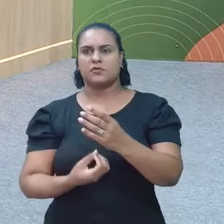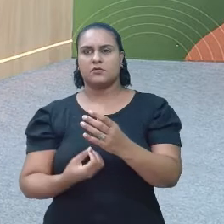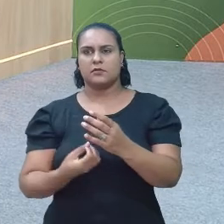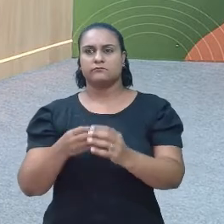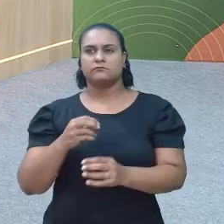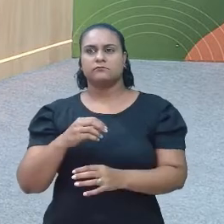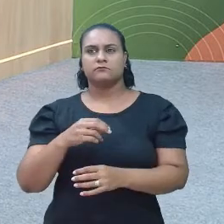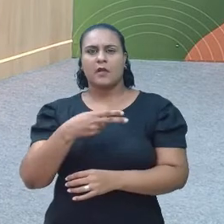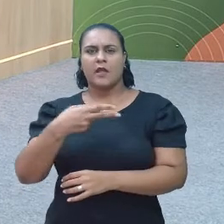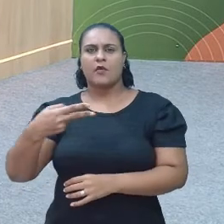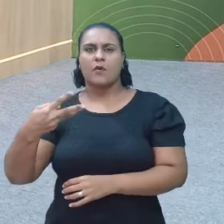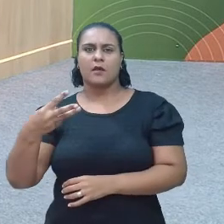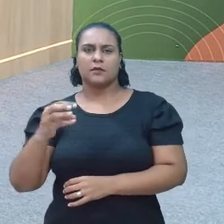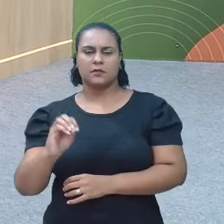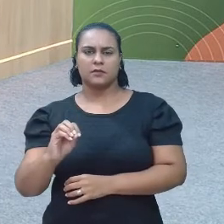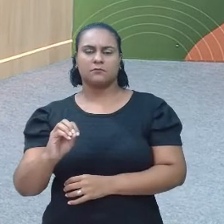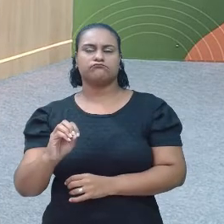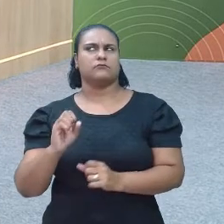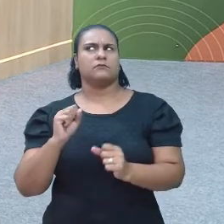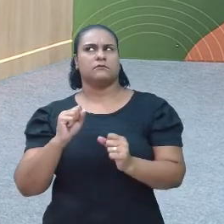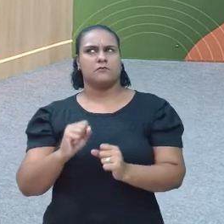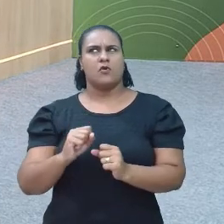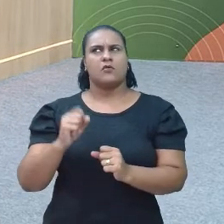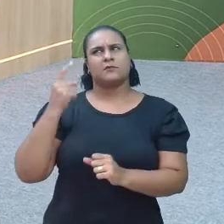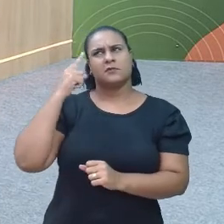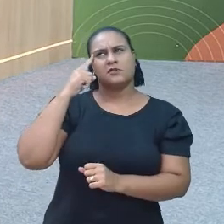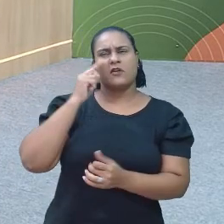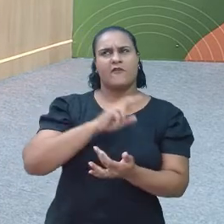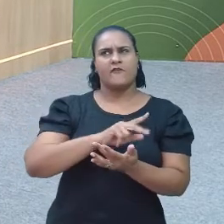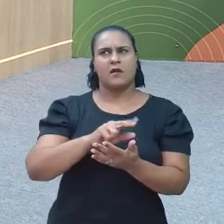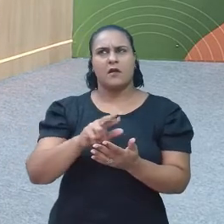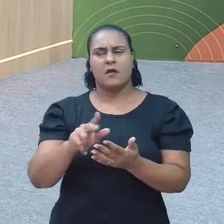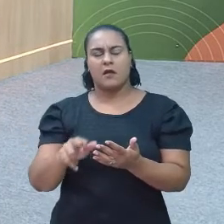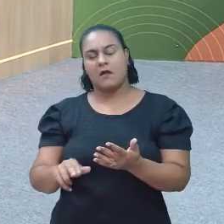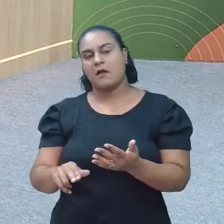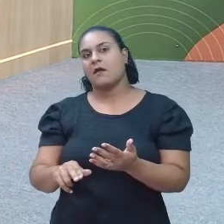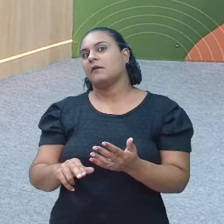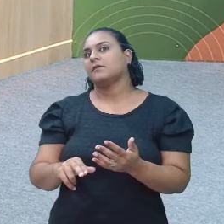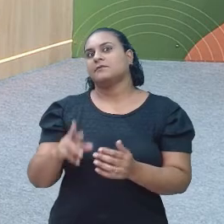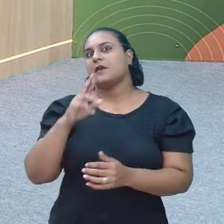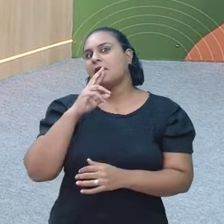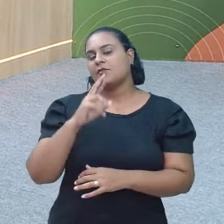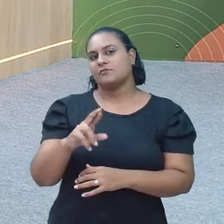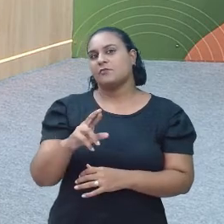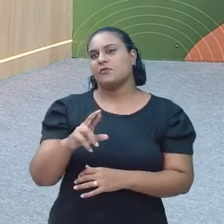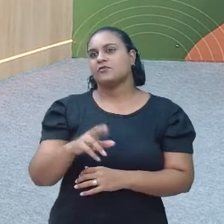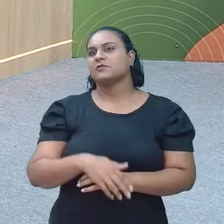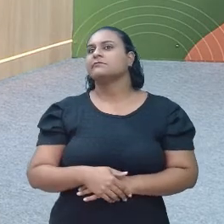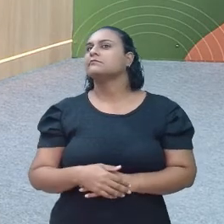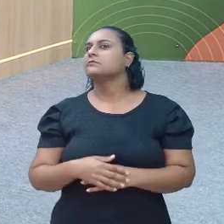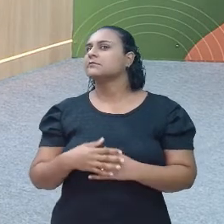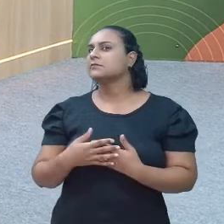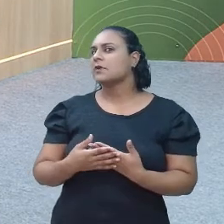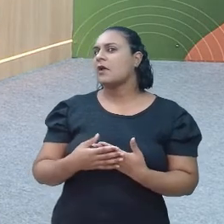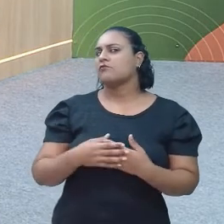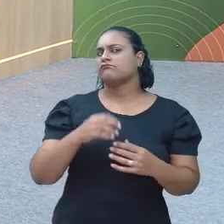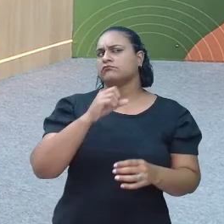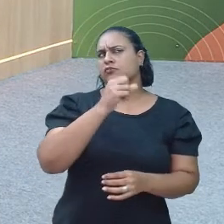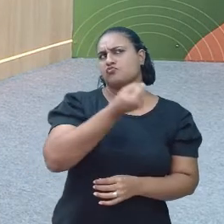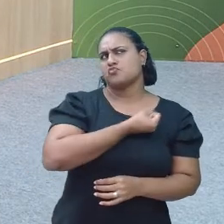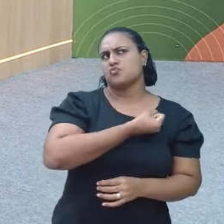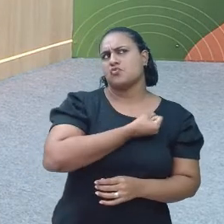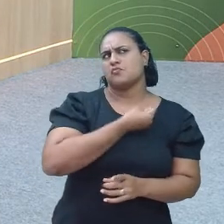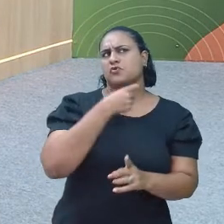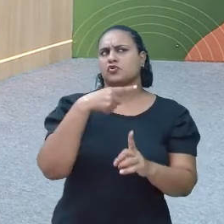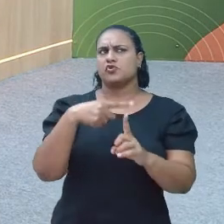eu posso encontrar várias respostas para aquela primeira ali. Um número que quando somado com o outro dá 30, ou